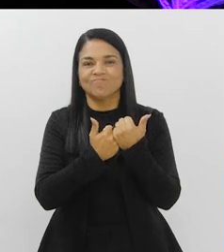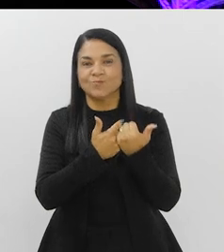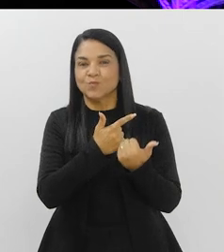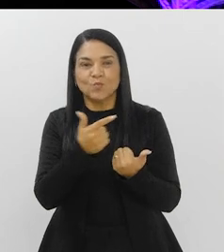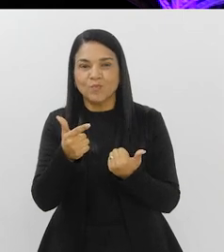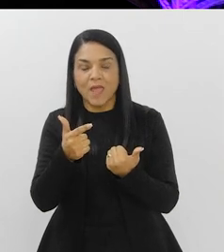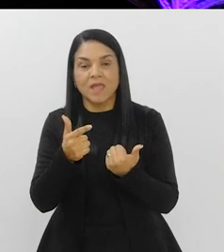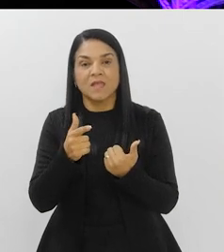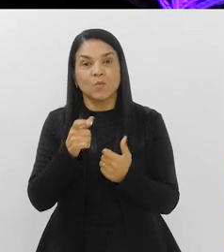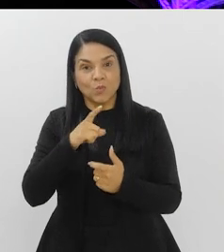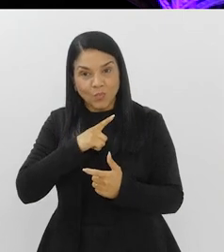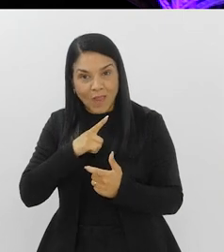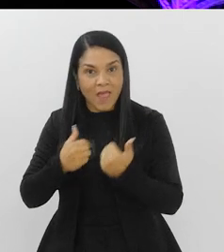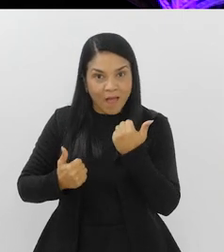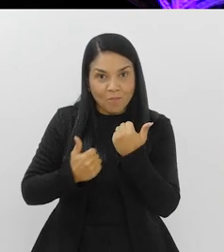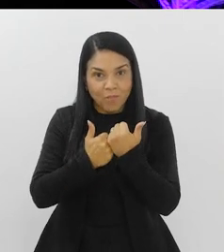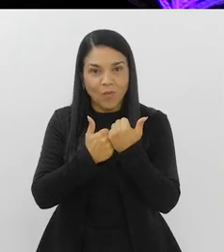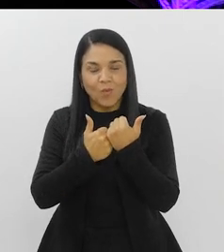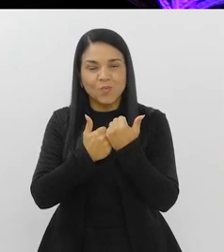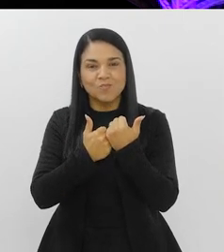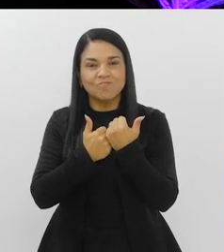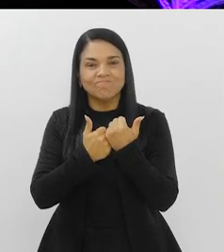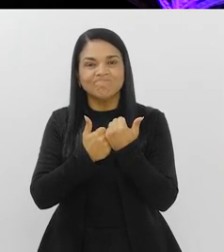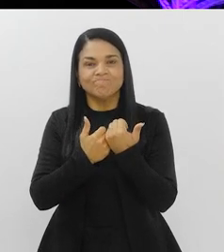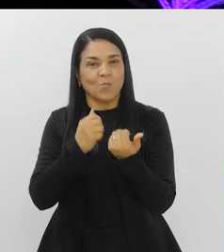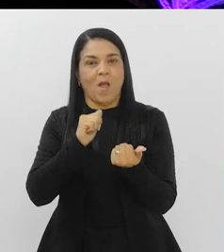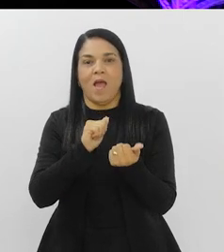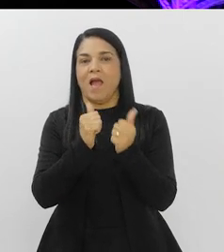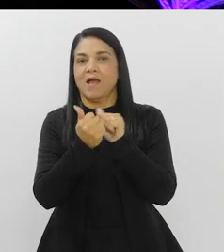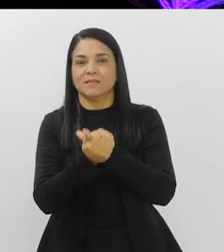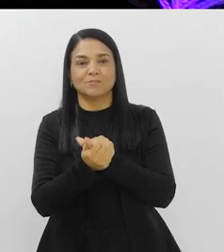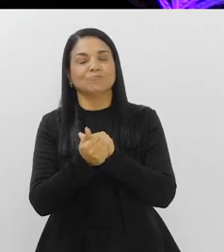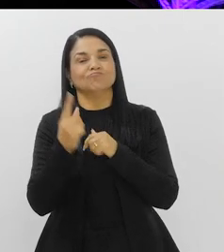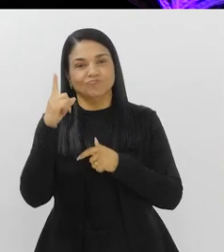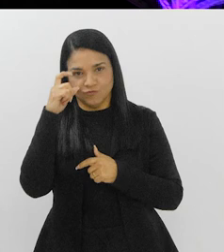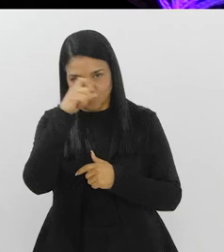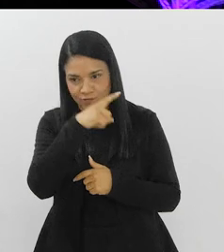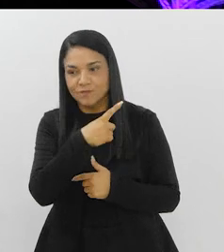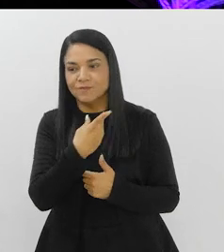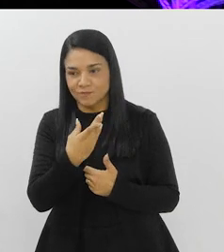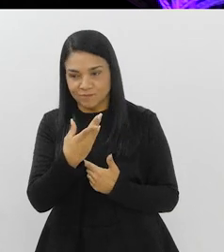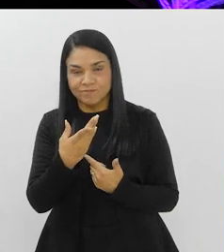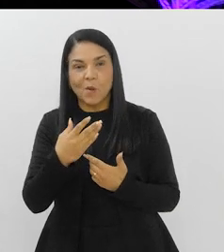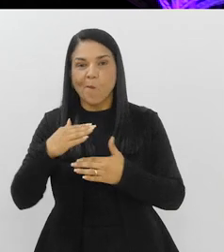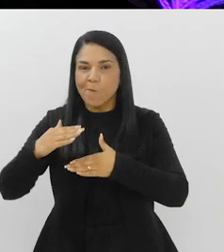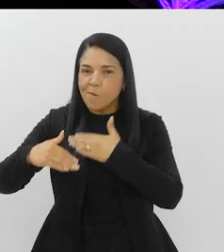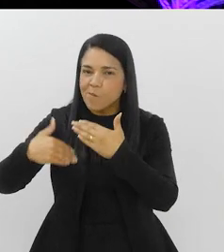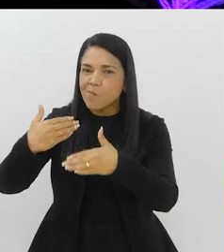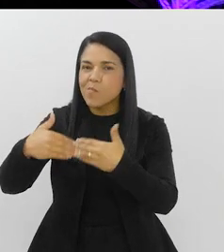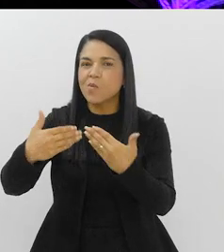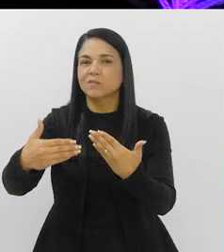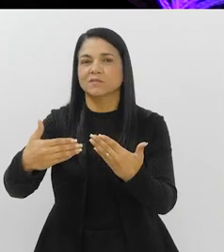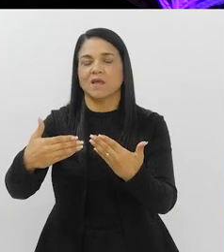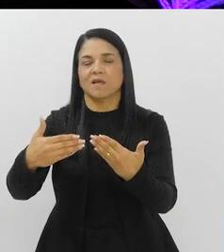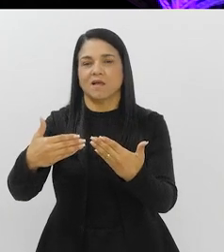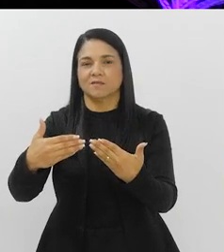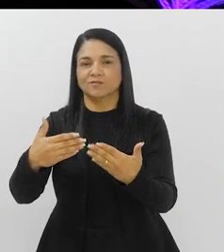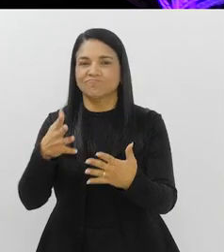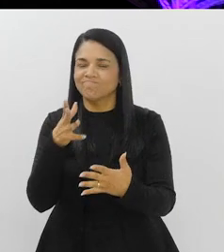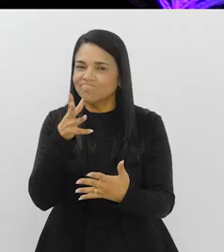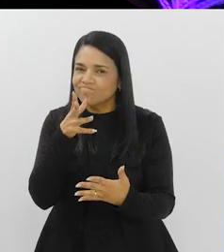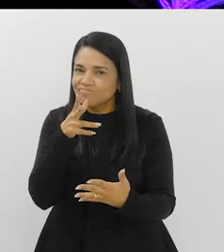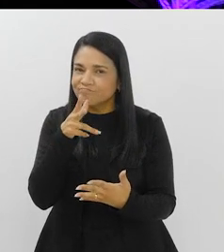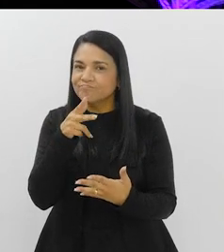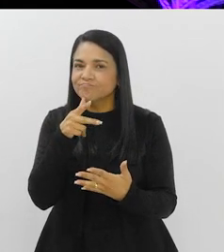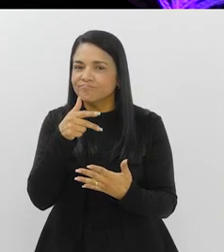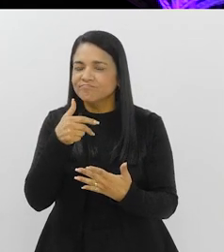vem ou quando vem ainda não vem eh de modo né de modo suficiente então é um processo que que que ainda vai ser um um